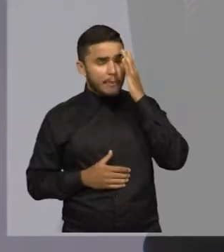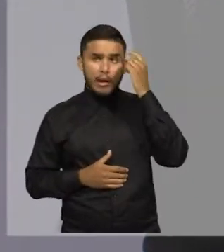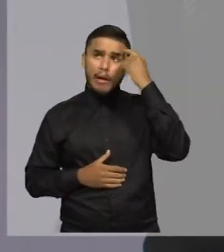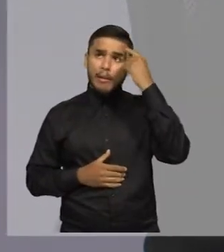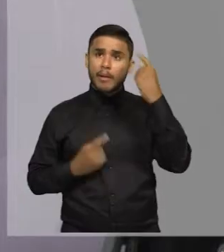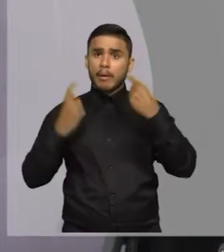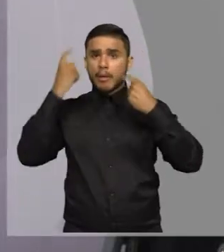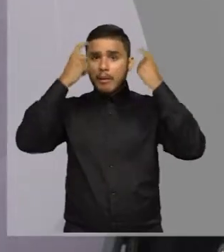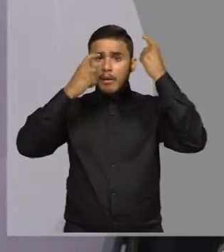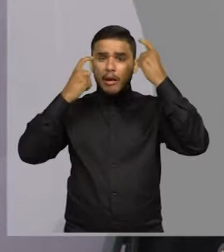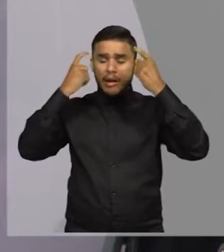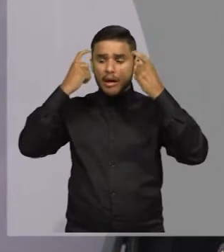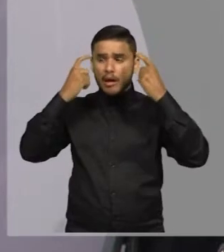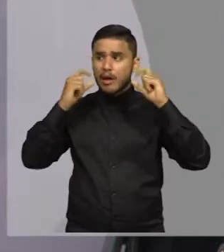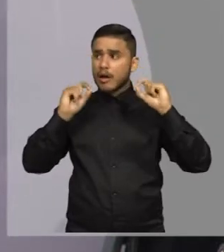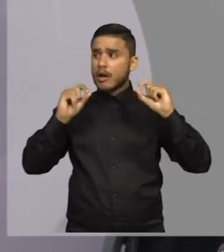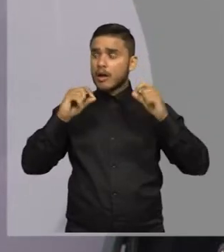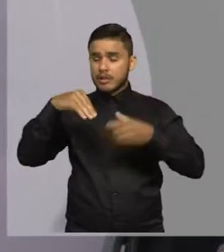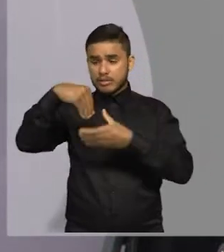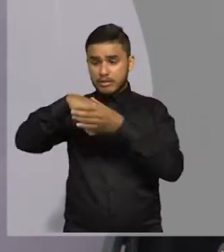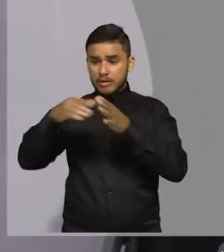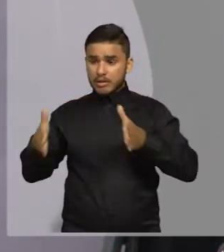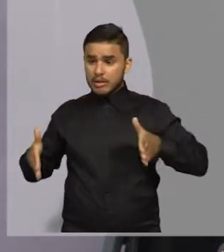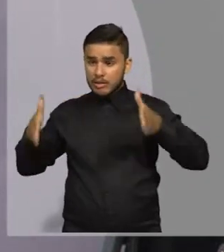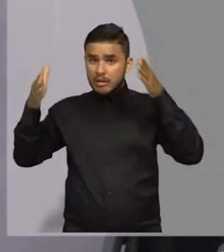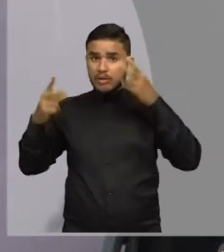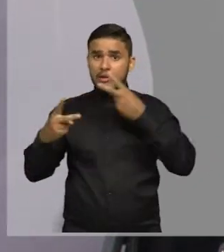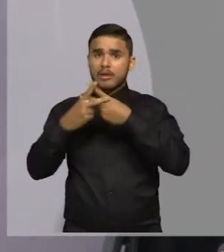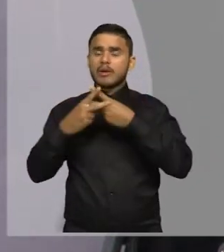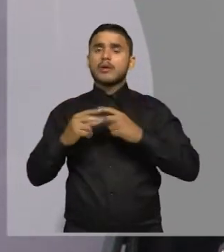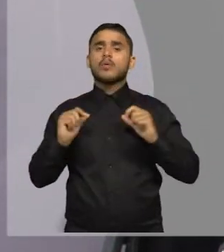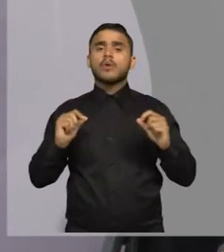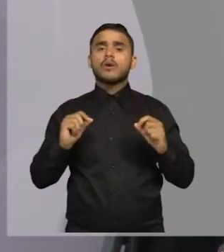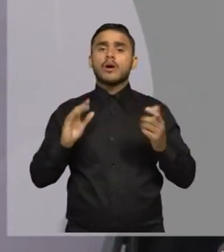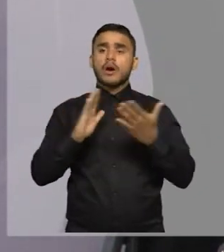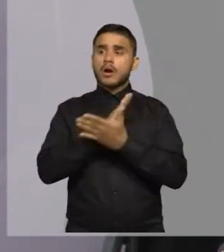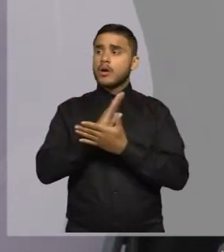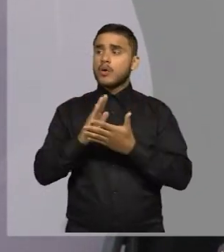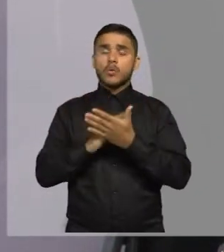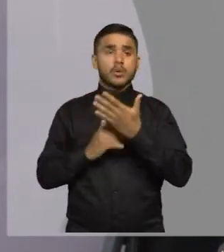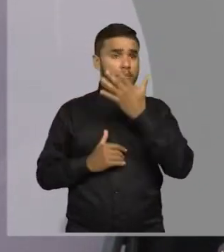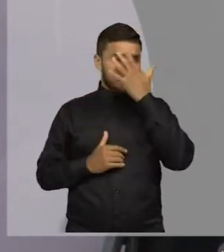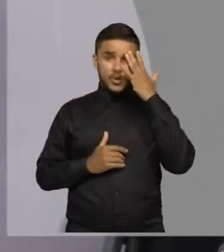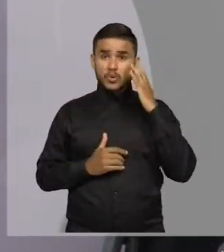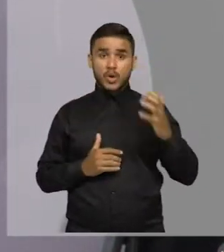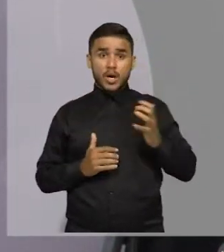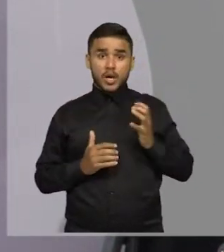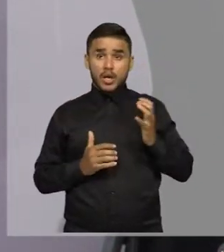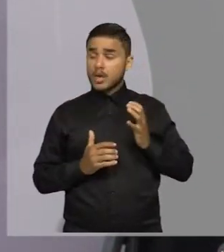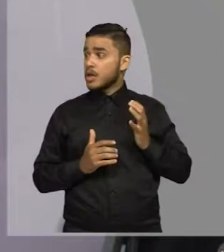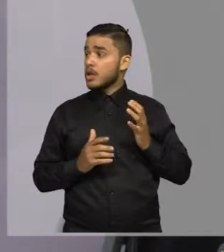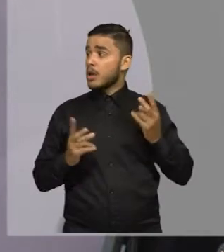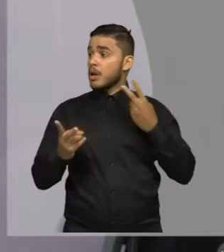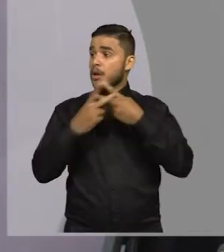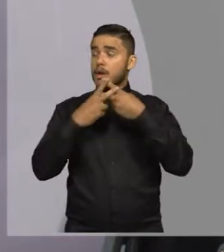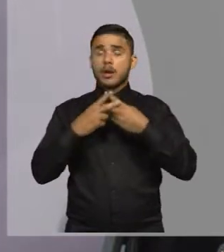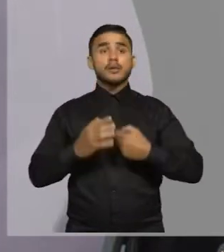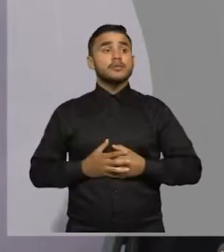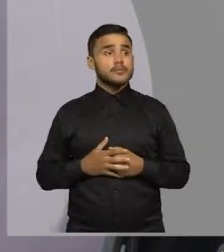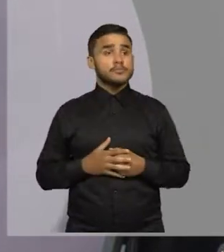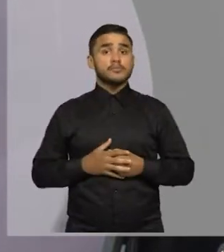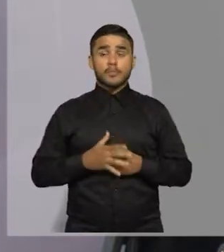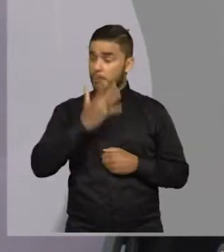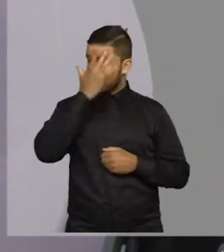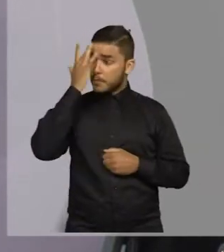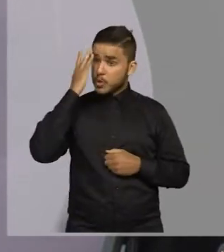por exemplo, com as condições nas cadeias, depois que alguns ricos foram presos, depois que alguns